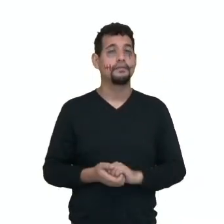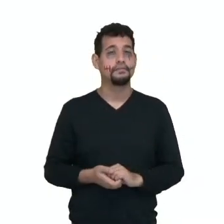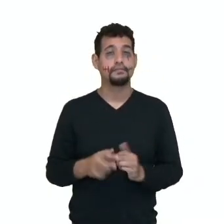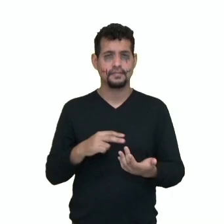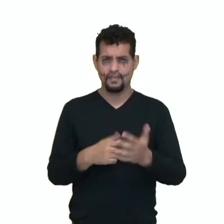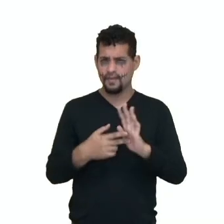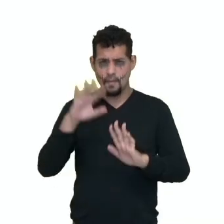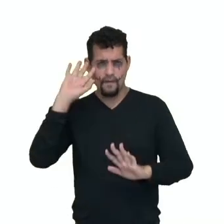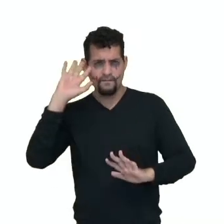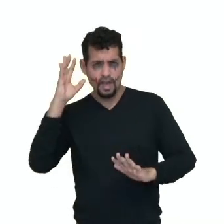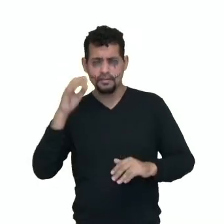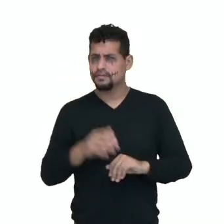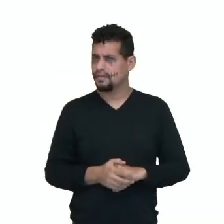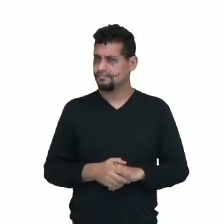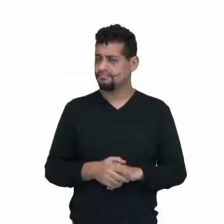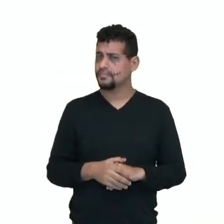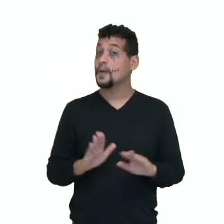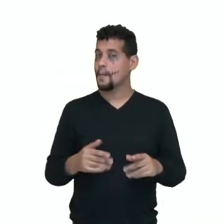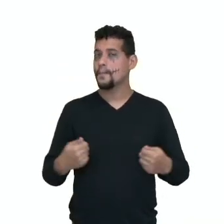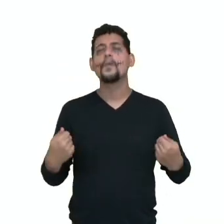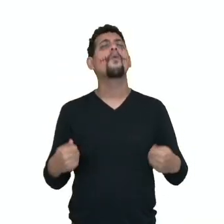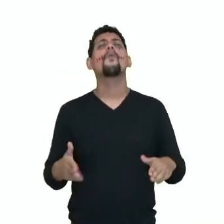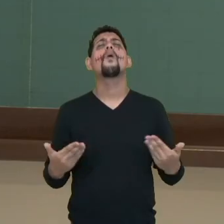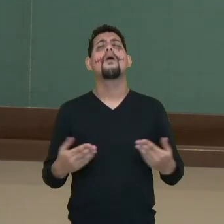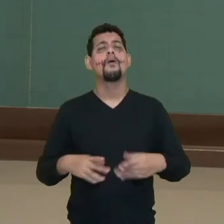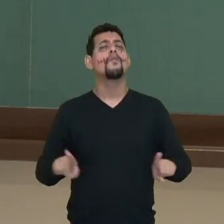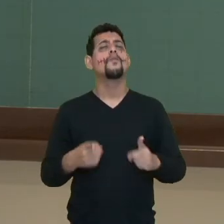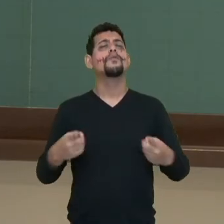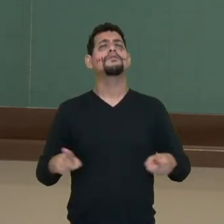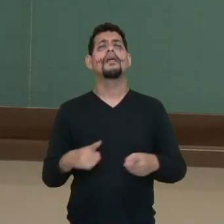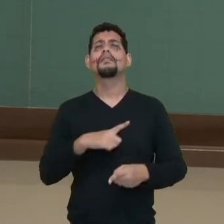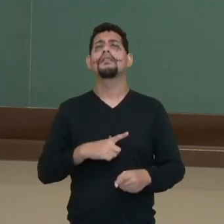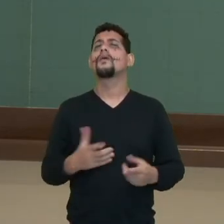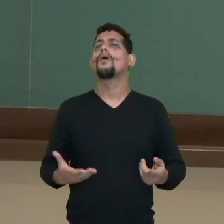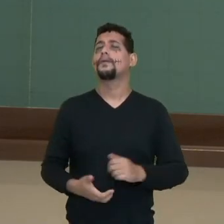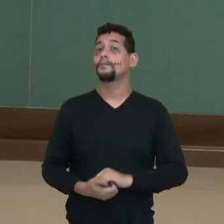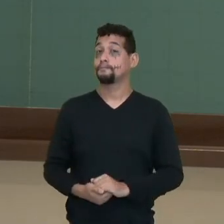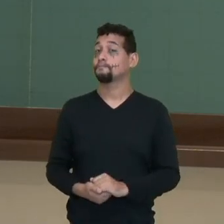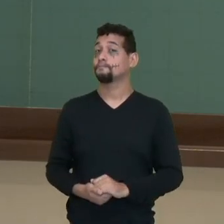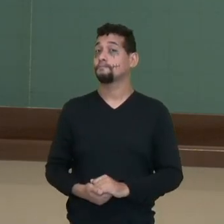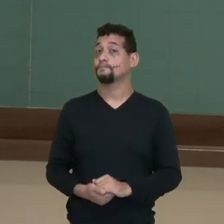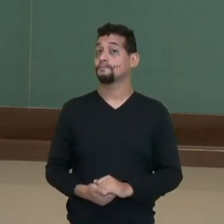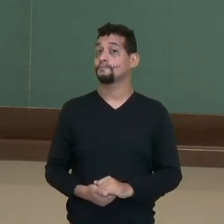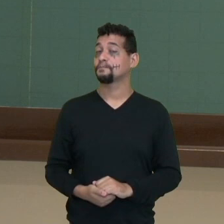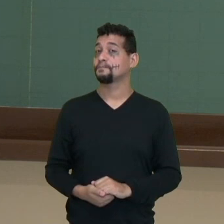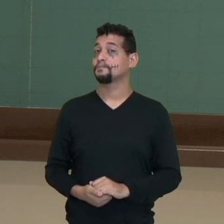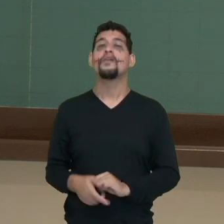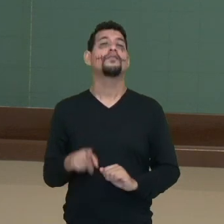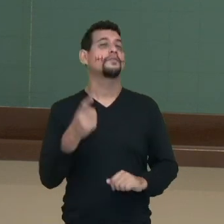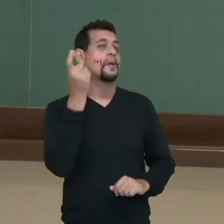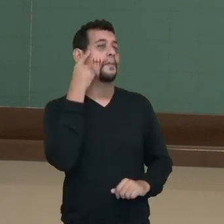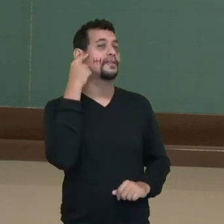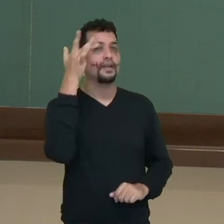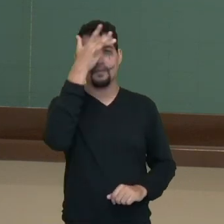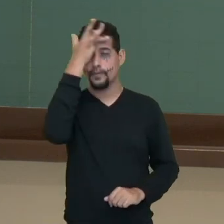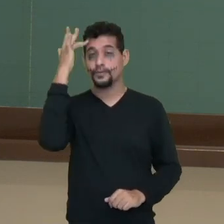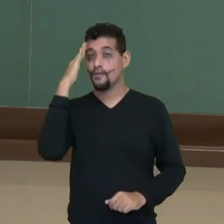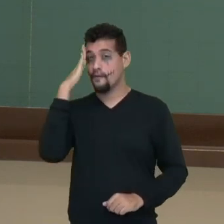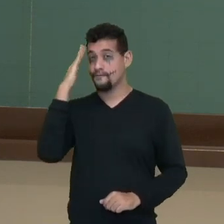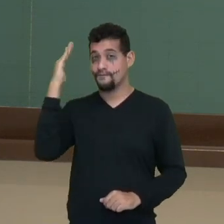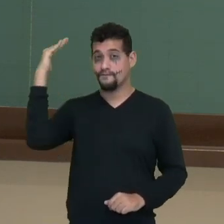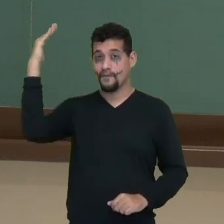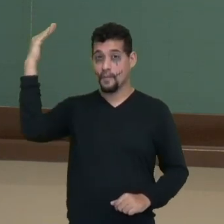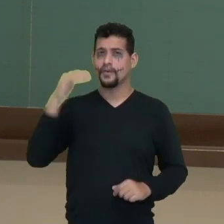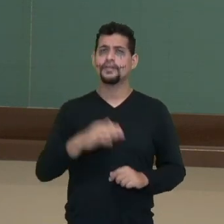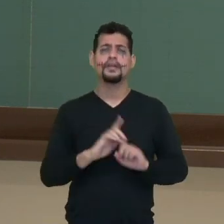uma fiesta, então que música tocarán? Então aí vocês vão pensar num famoso,